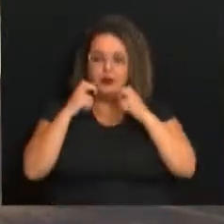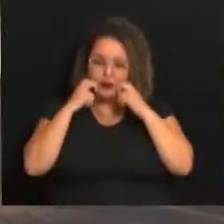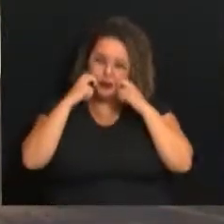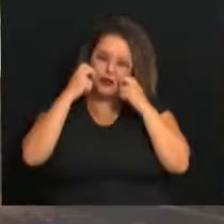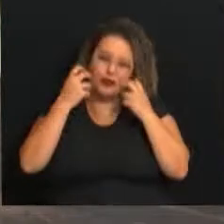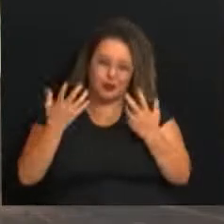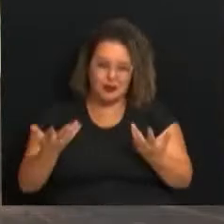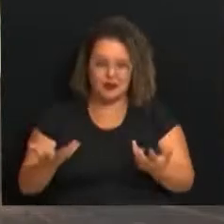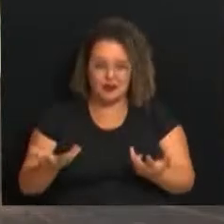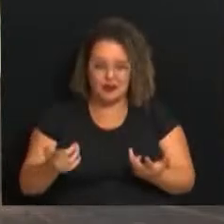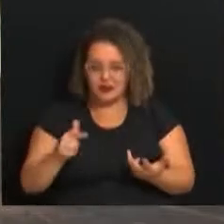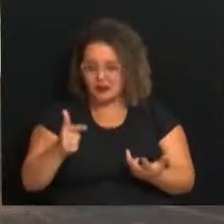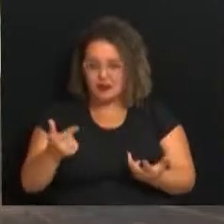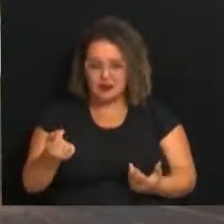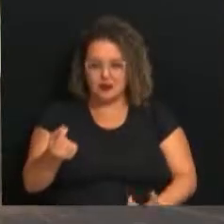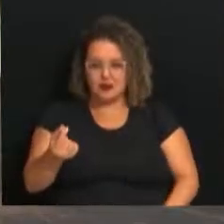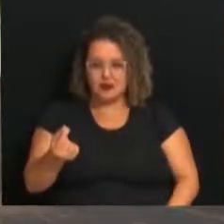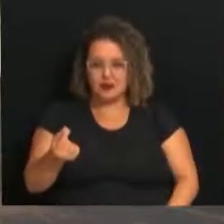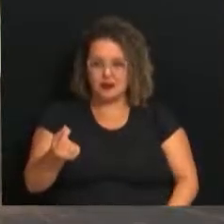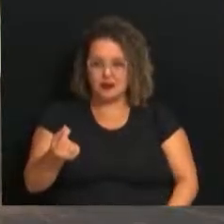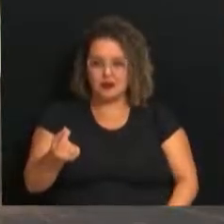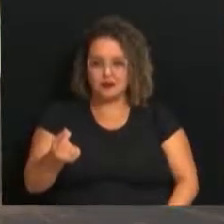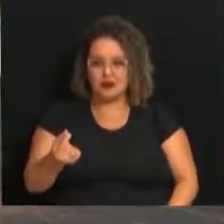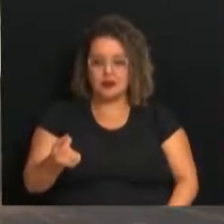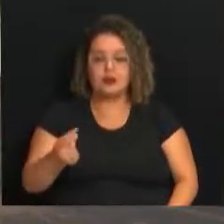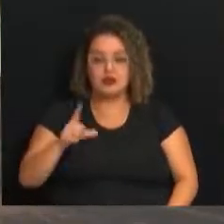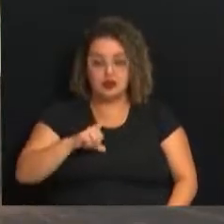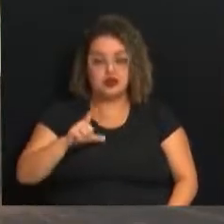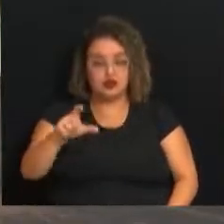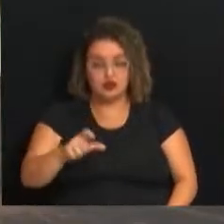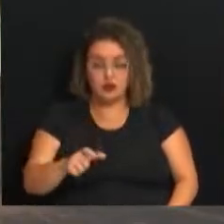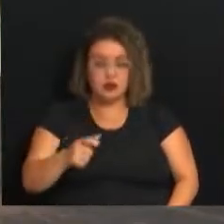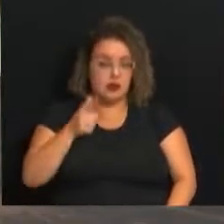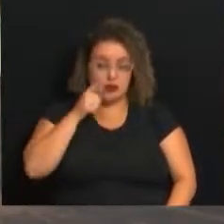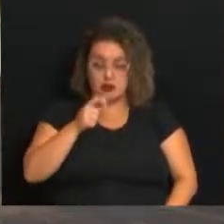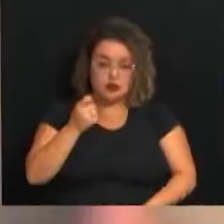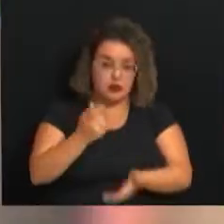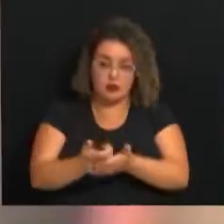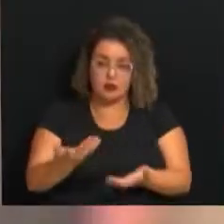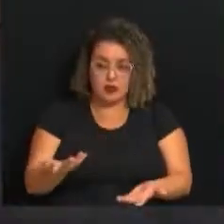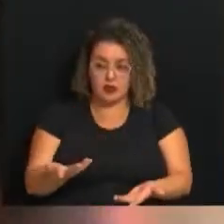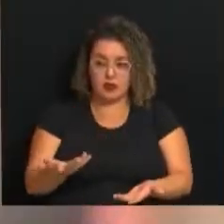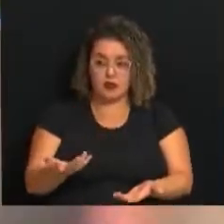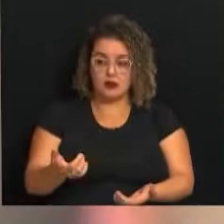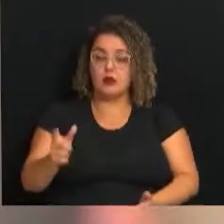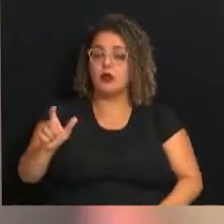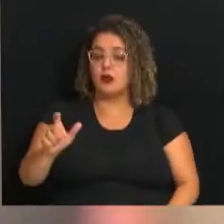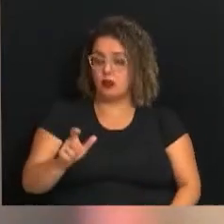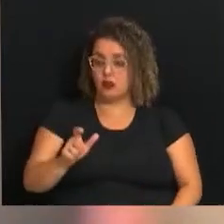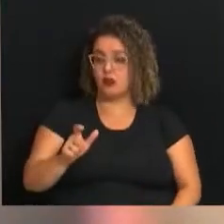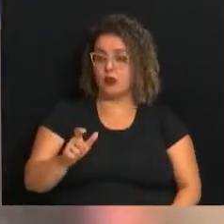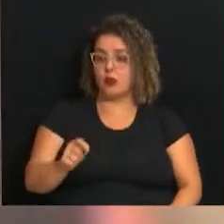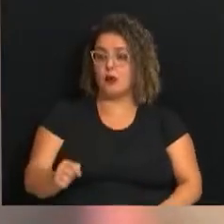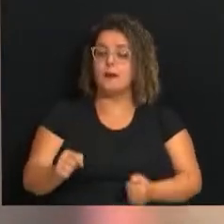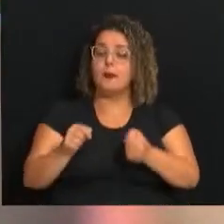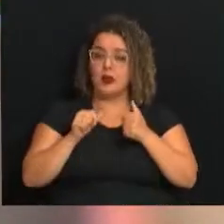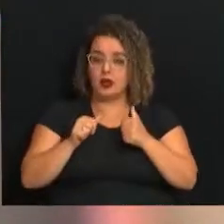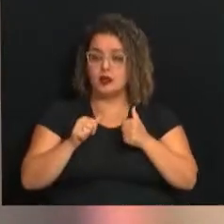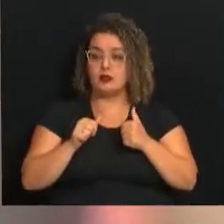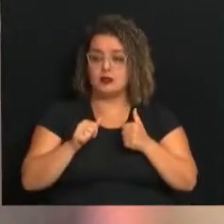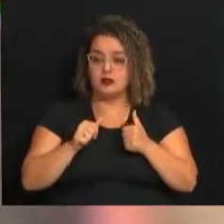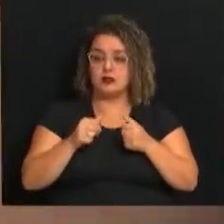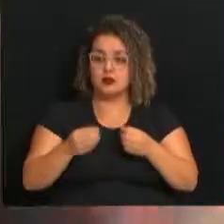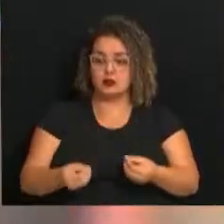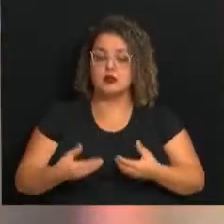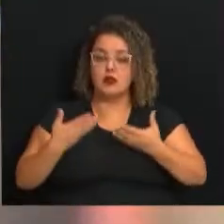contra a g dor né não tem o dinheiro tinha até tinha mas não pegava o cartão no trilho emergencial é um